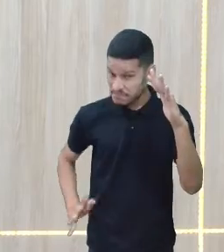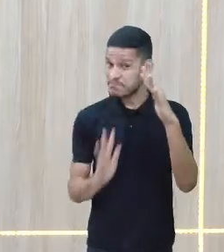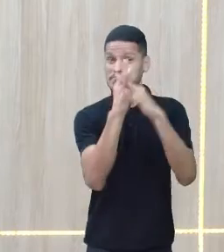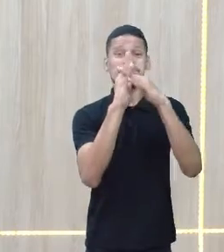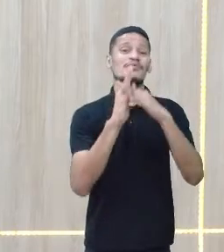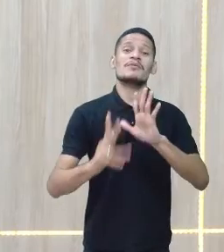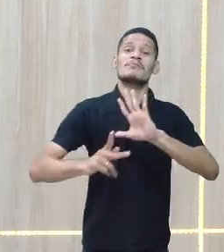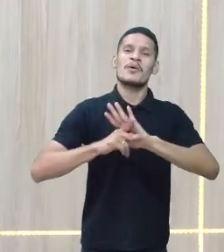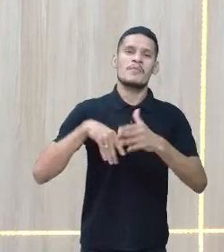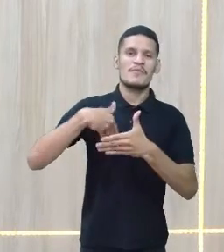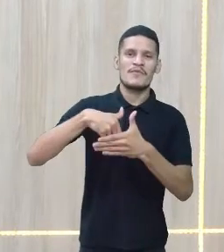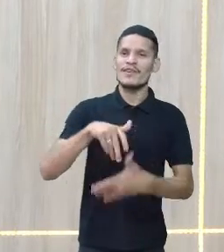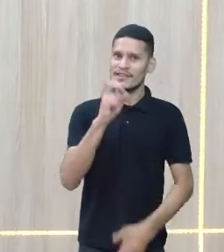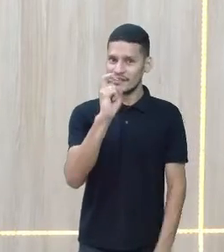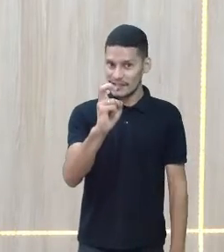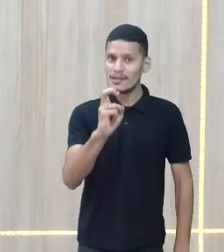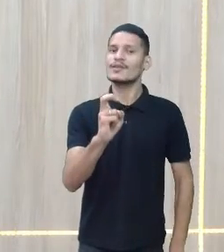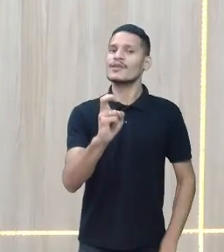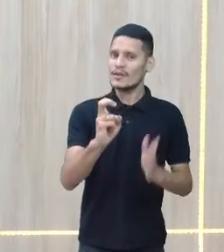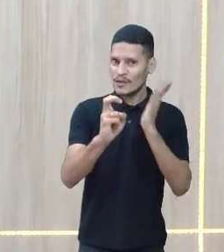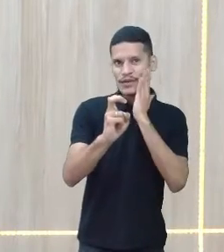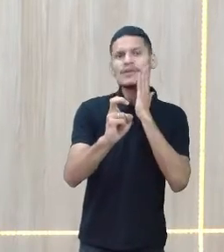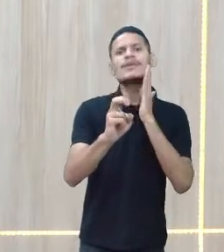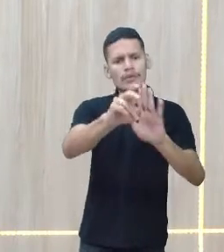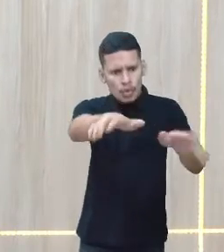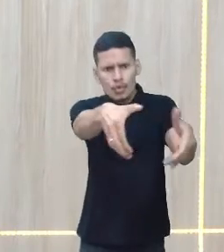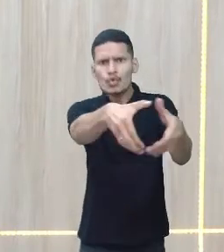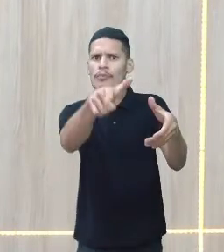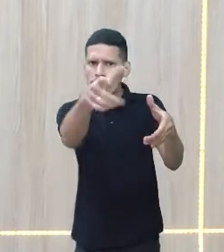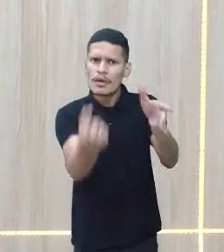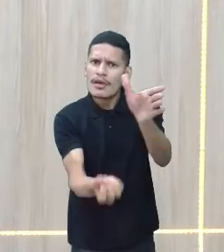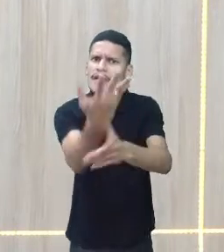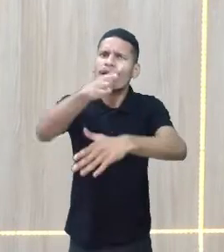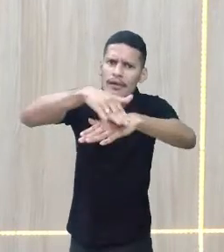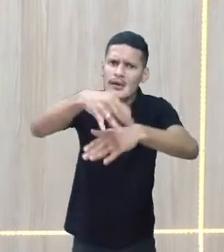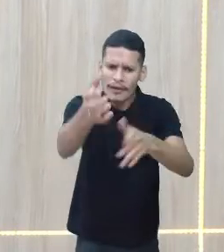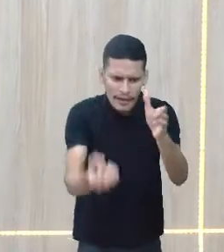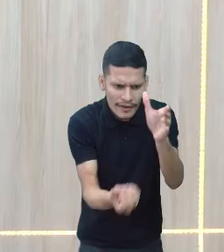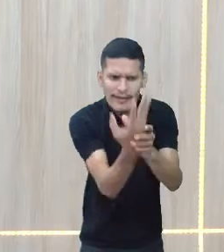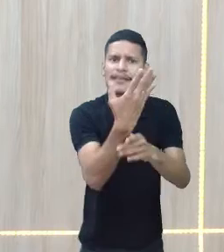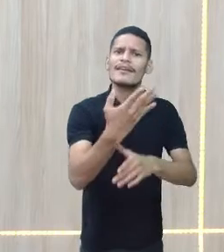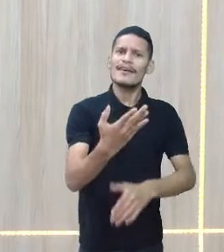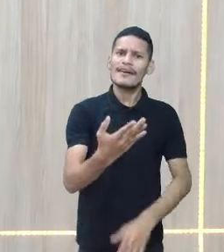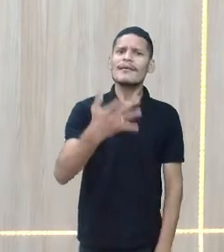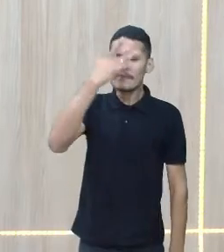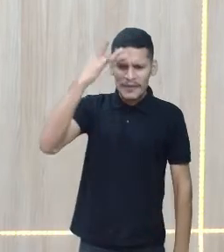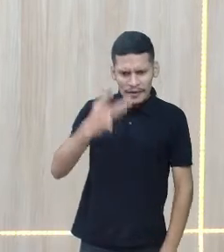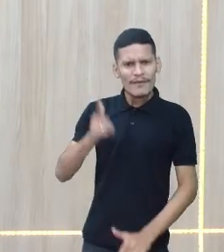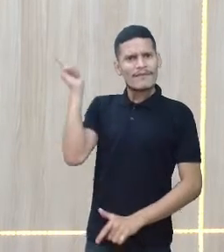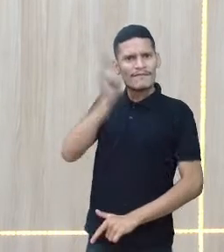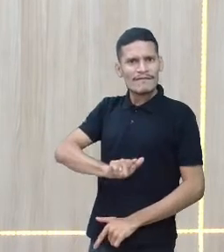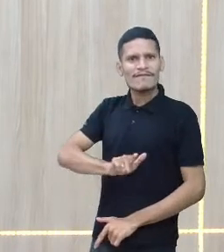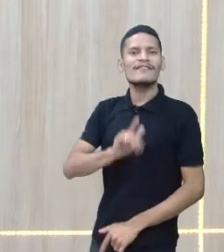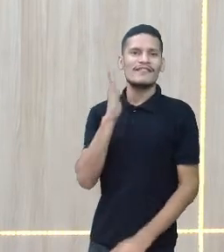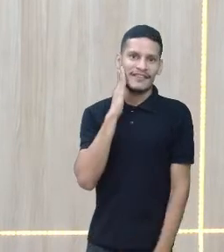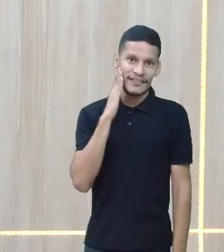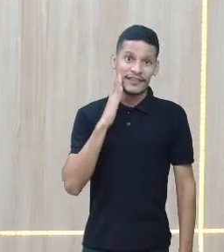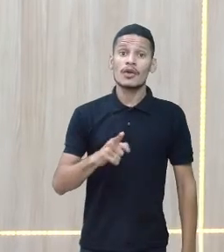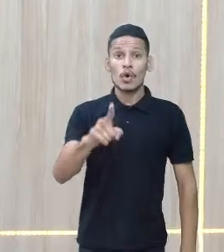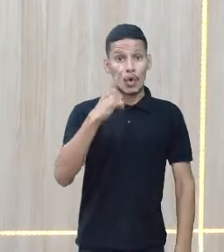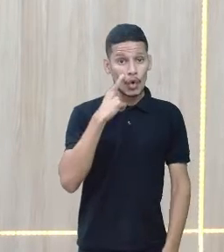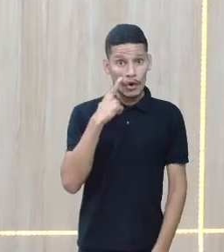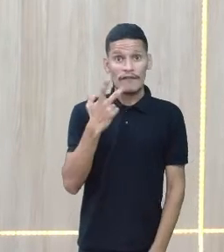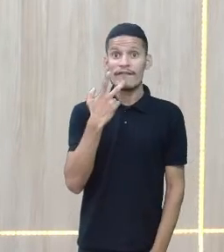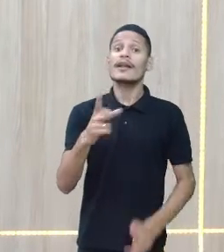no futebol de 5, viu, benção? Pode montar a tua equipe que aqui, ó, é chuva, eles ganham. A gente vai falar um pouquinho